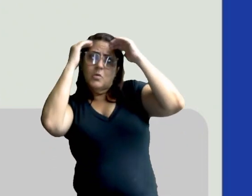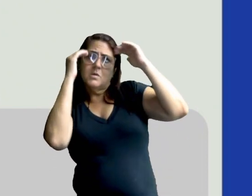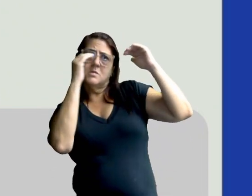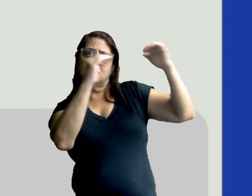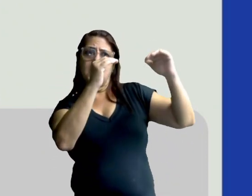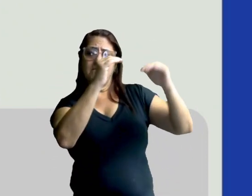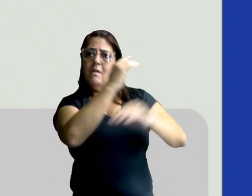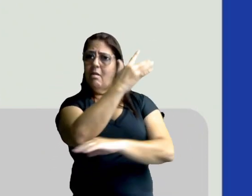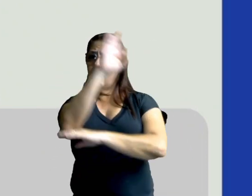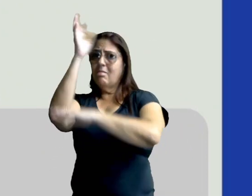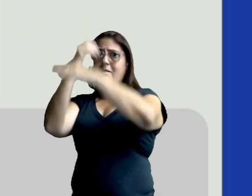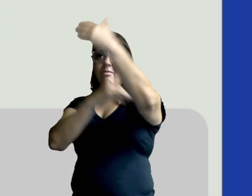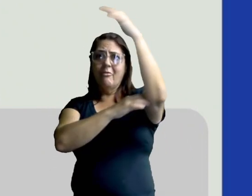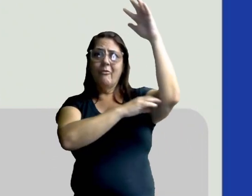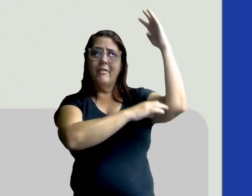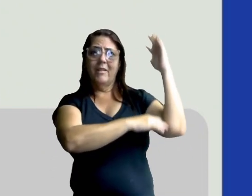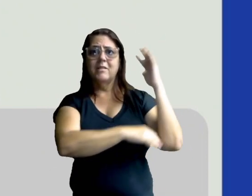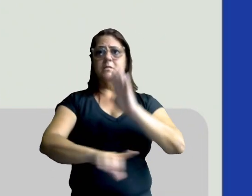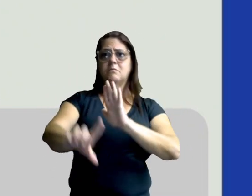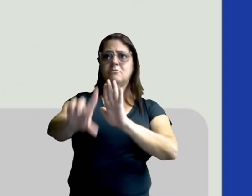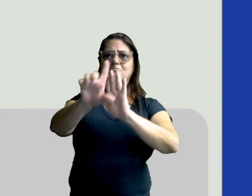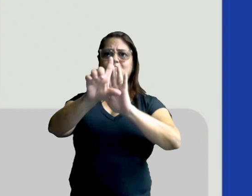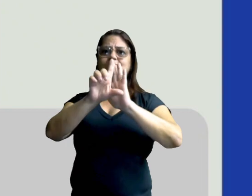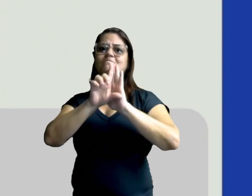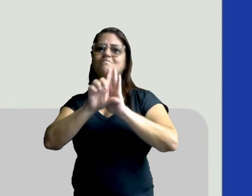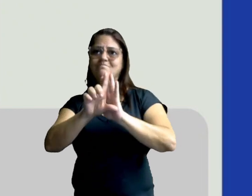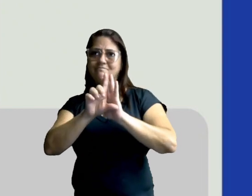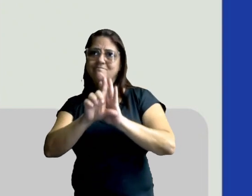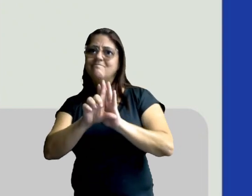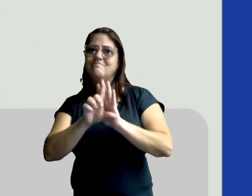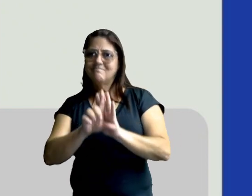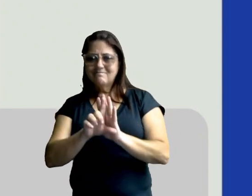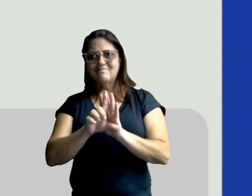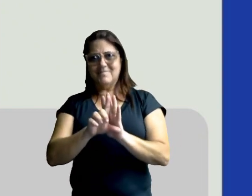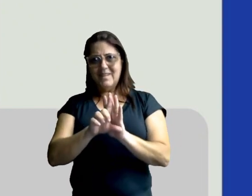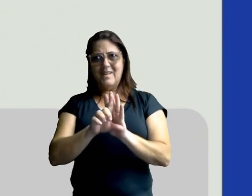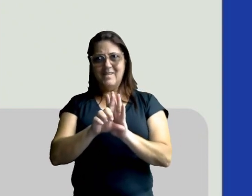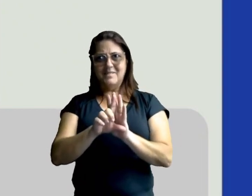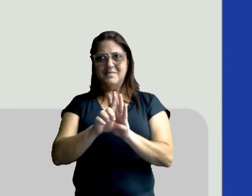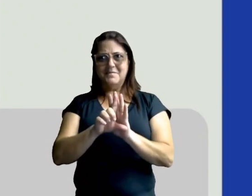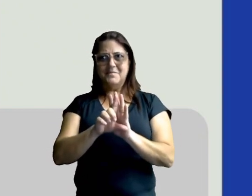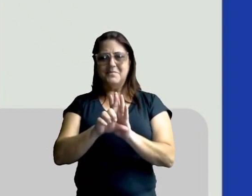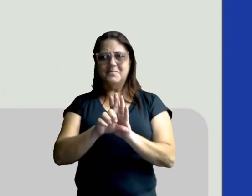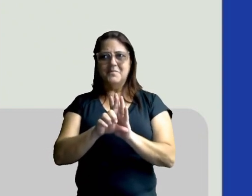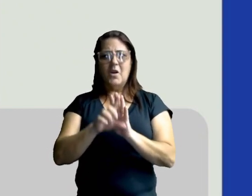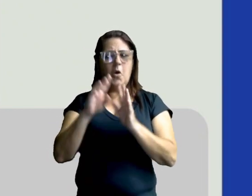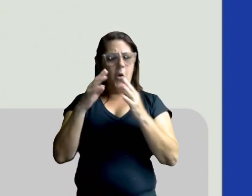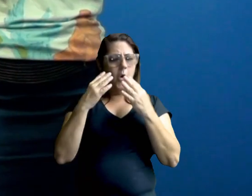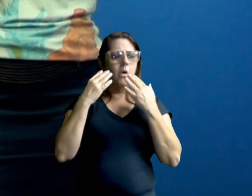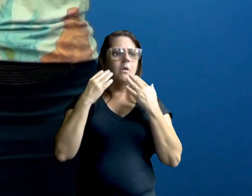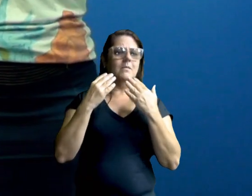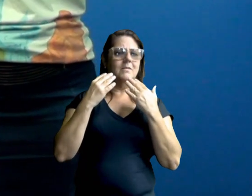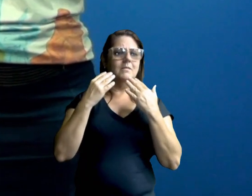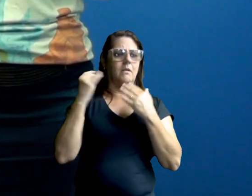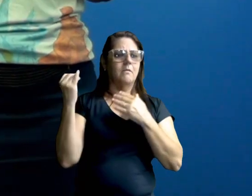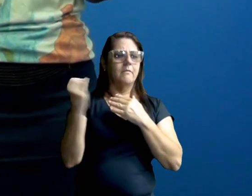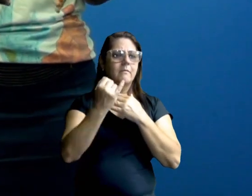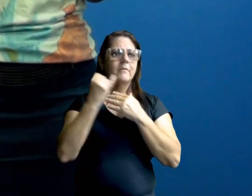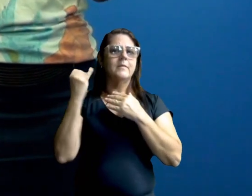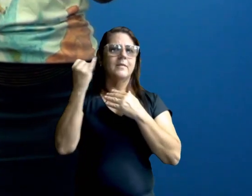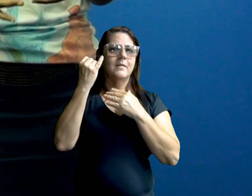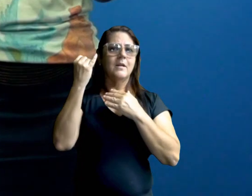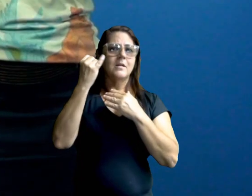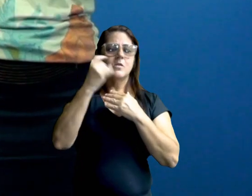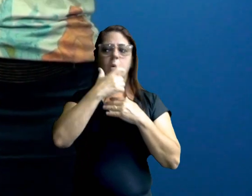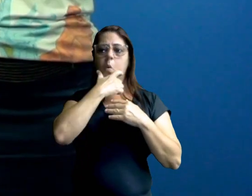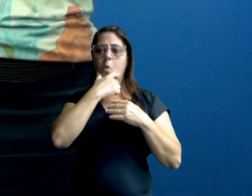à natureza e de acordo com a legislação vigente no local. Olha para mim, isso é muito importante, tá? Quando o